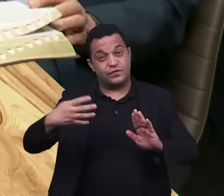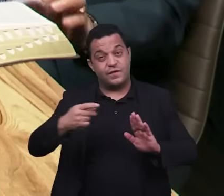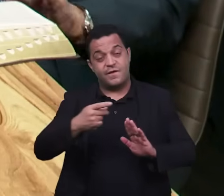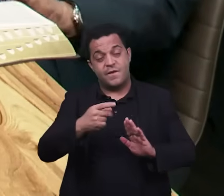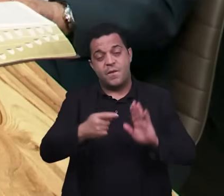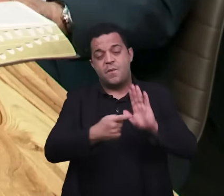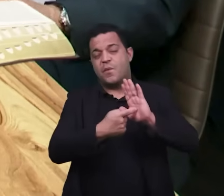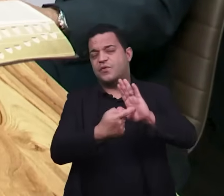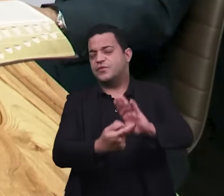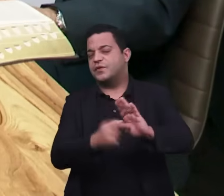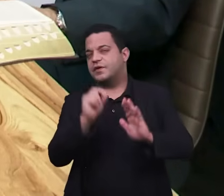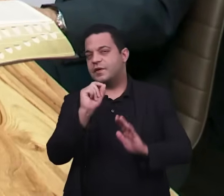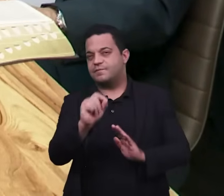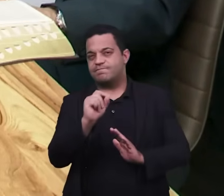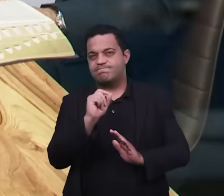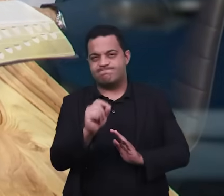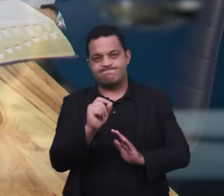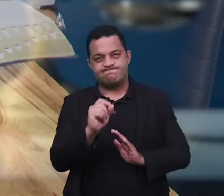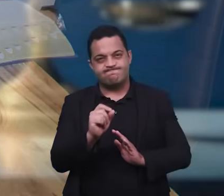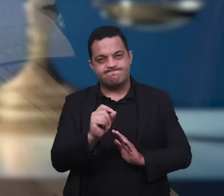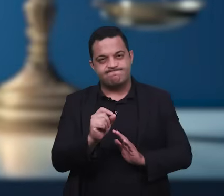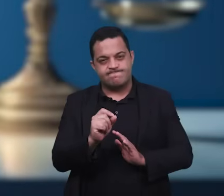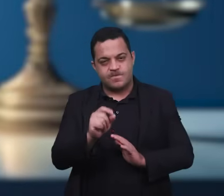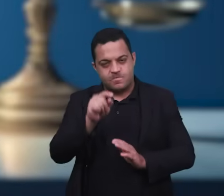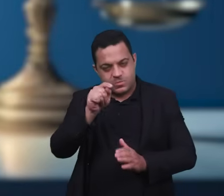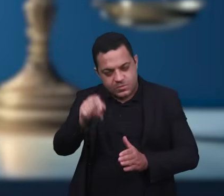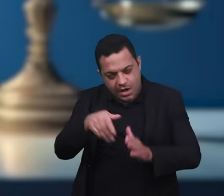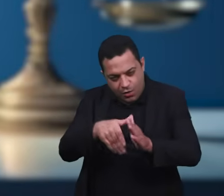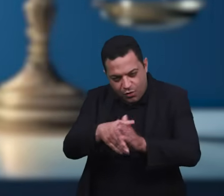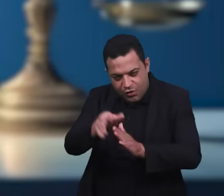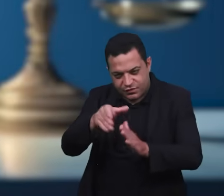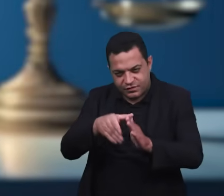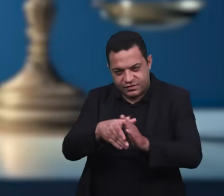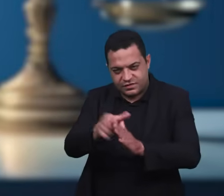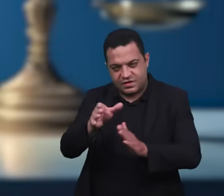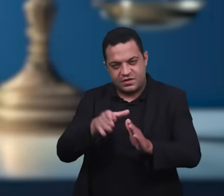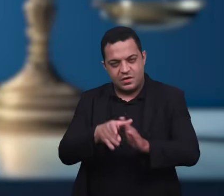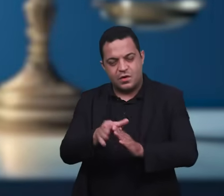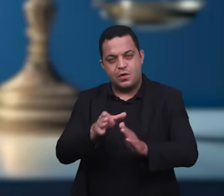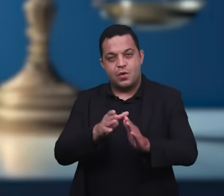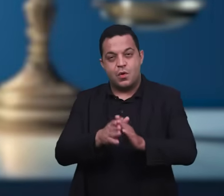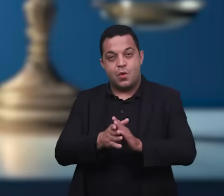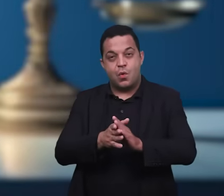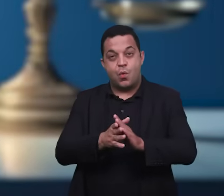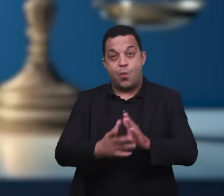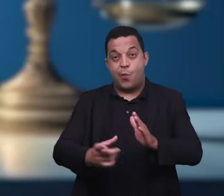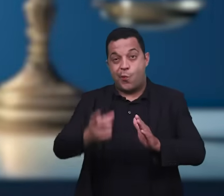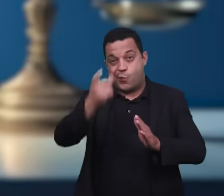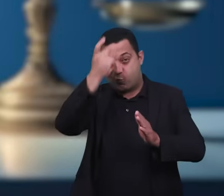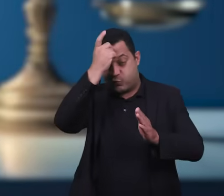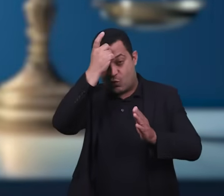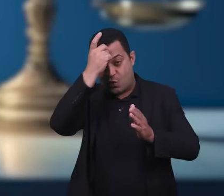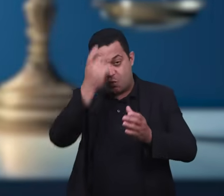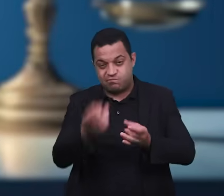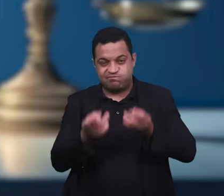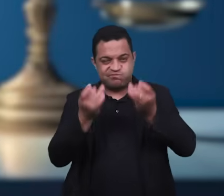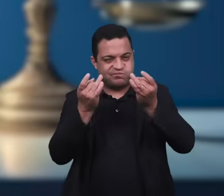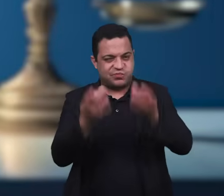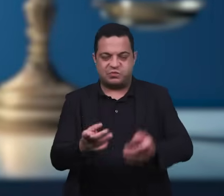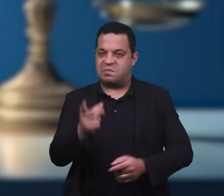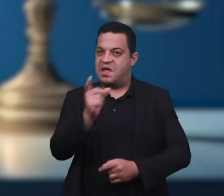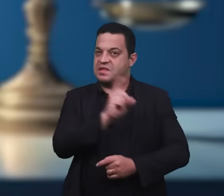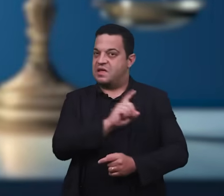aqui 1 Timóteo. Isso. A palavra fala assim, não desprezeis o dom... Não desprezes. Não desprezes o dom que há em